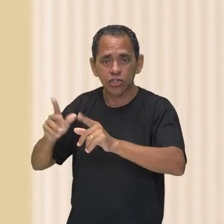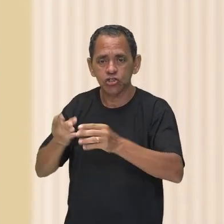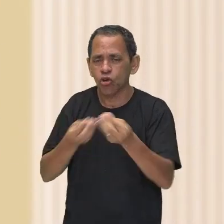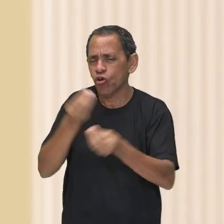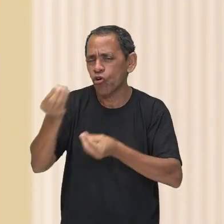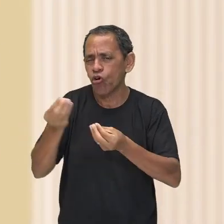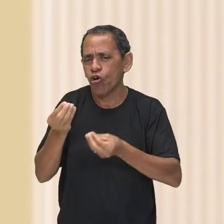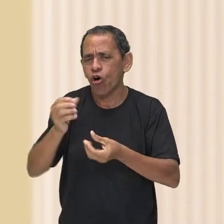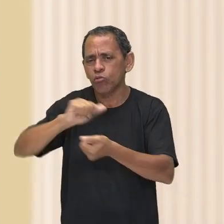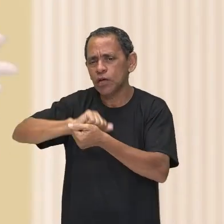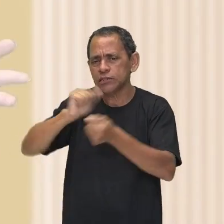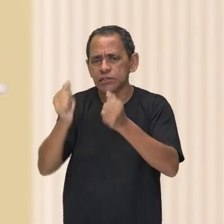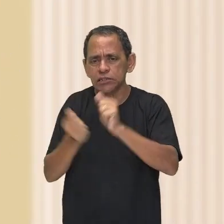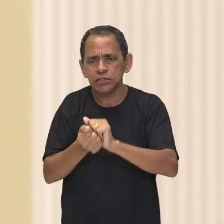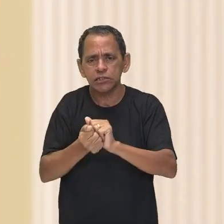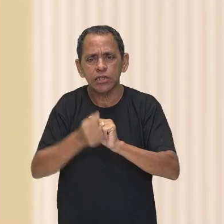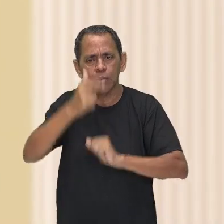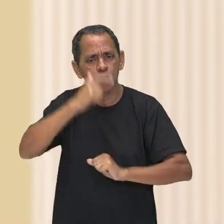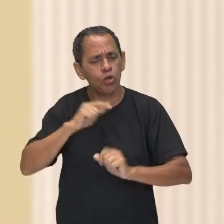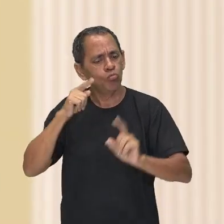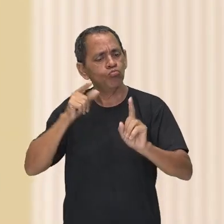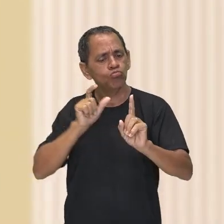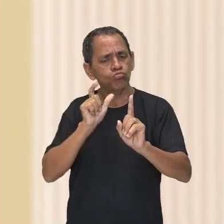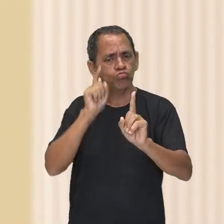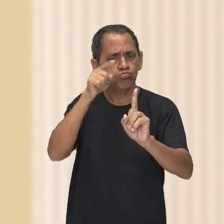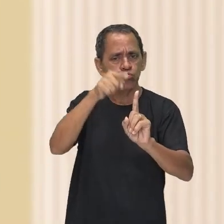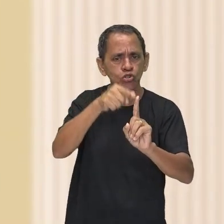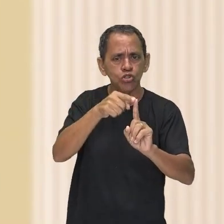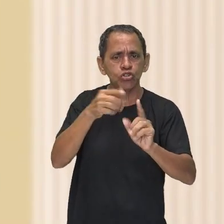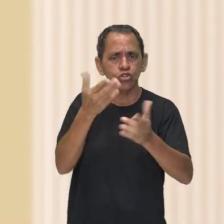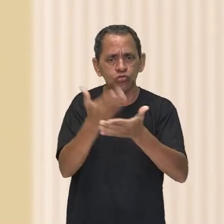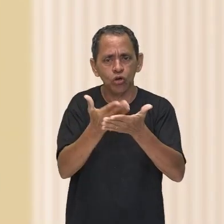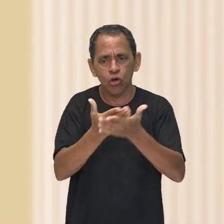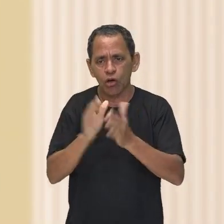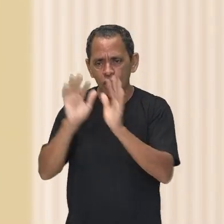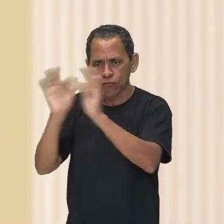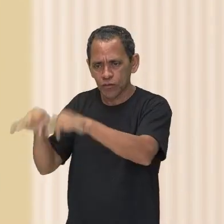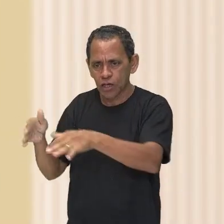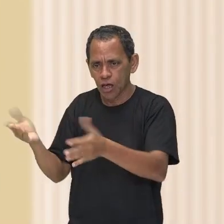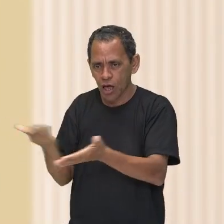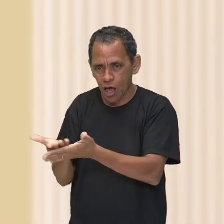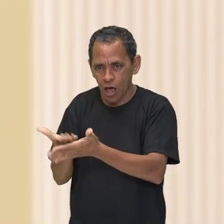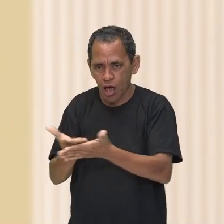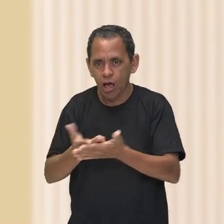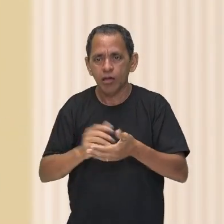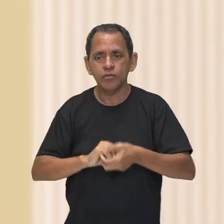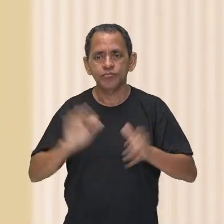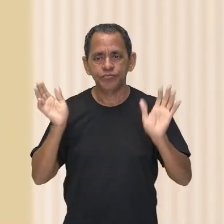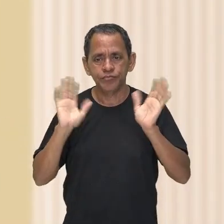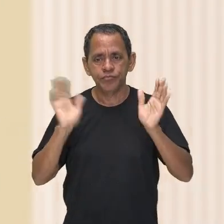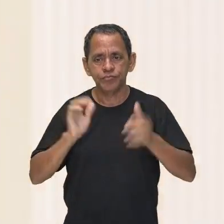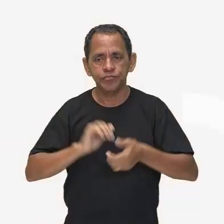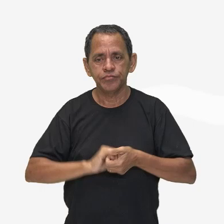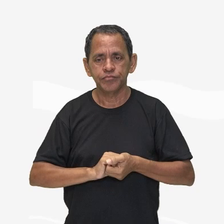ao meu objetivo. E por aqui nós finalizamos a nossa aula de hoje e nos vemos na próxima aula.